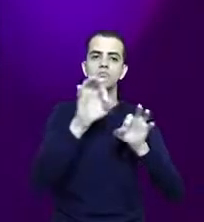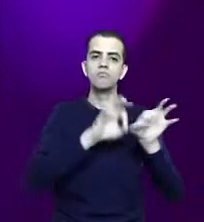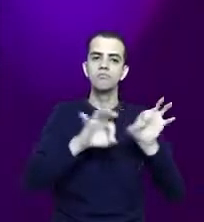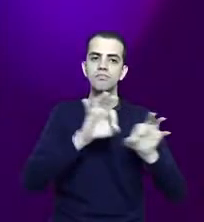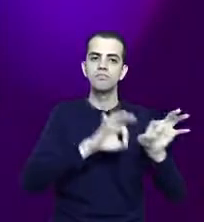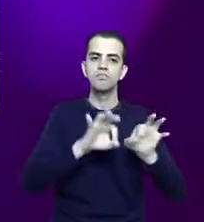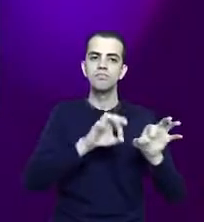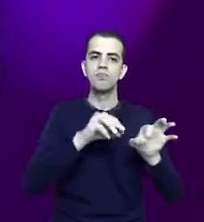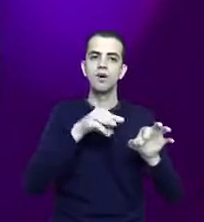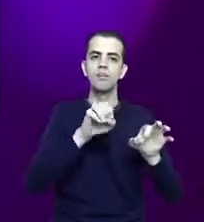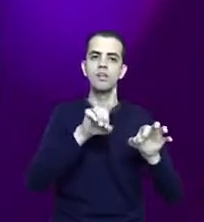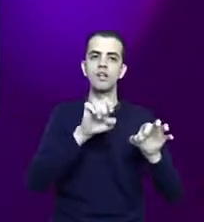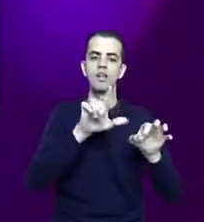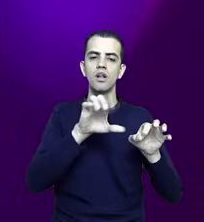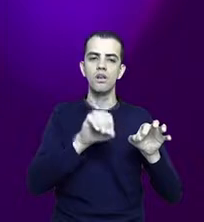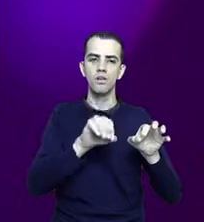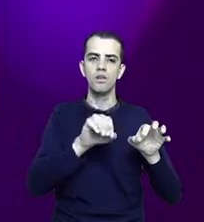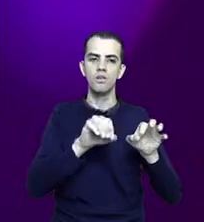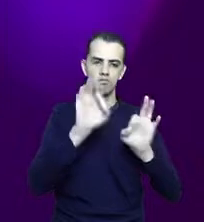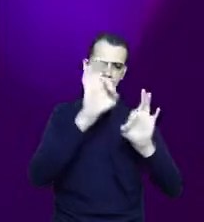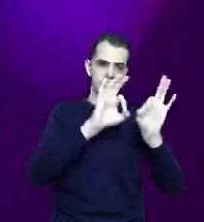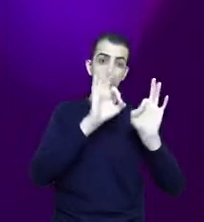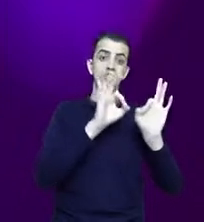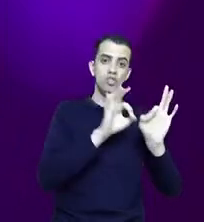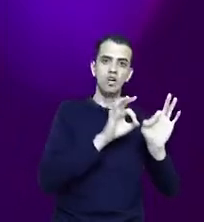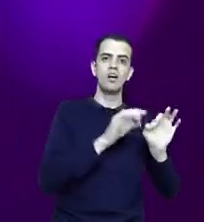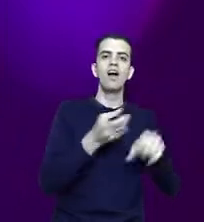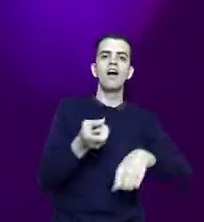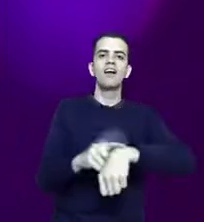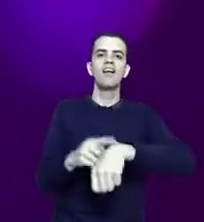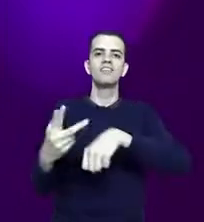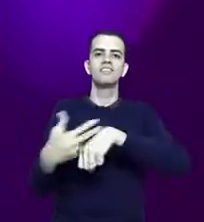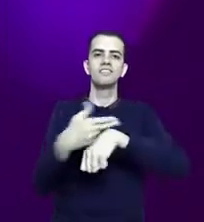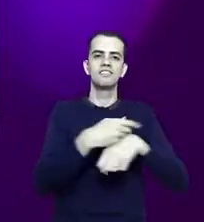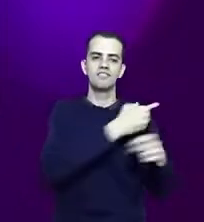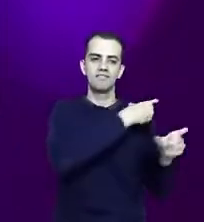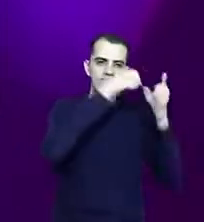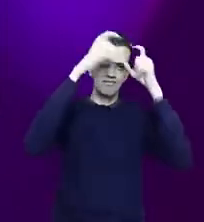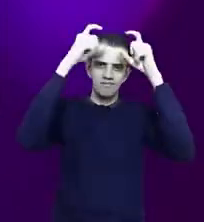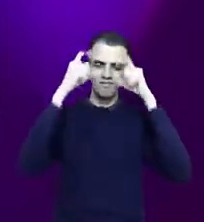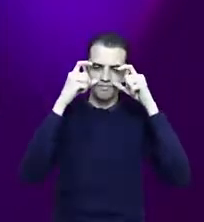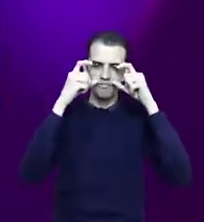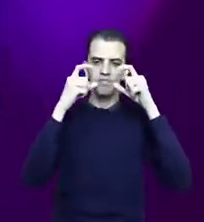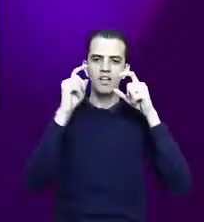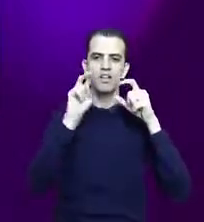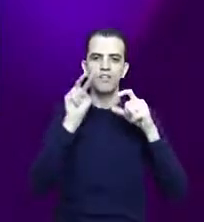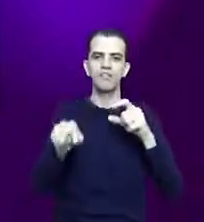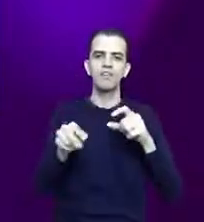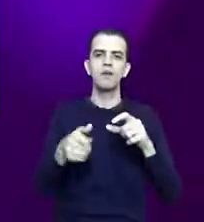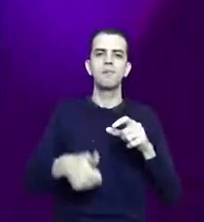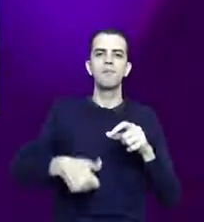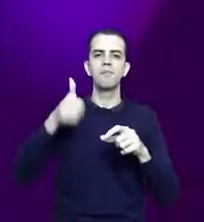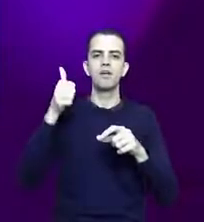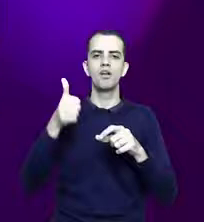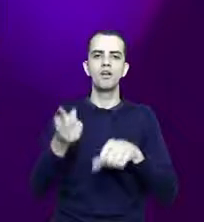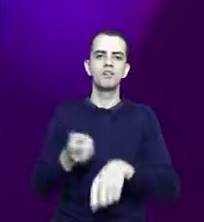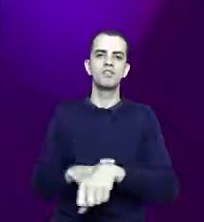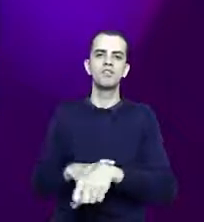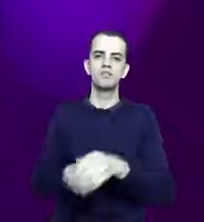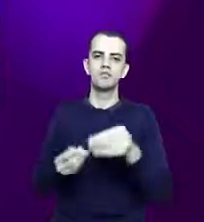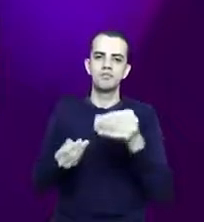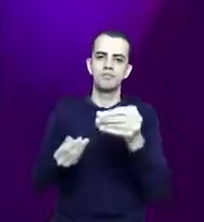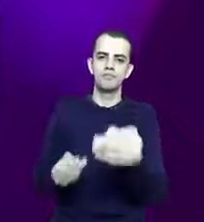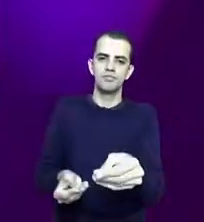esse modelo para levar para a sala cirúrgica, então ele faz o posicionamento da forma que ele acha mais adequado e leva